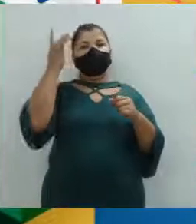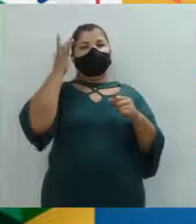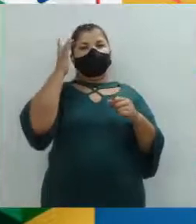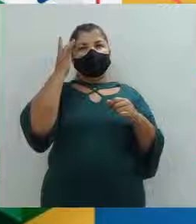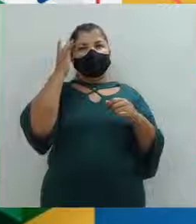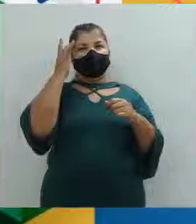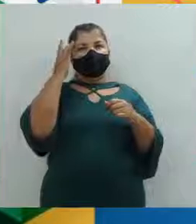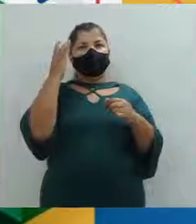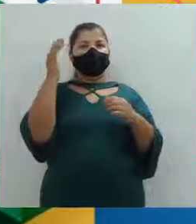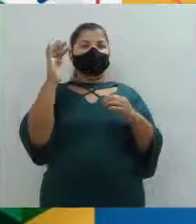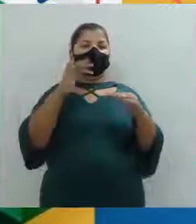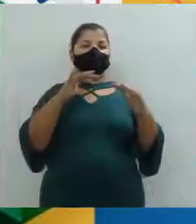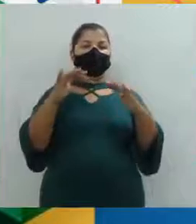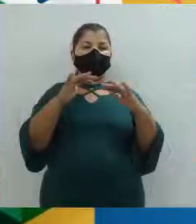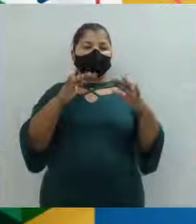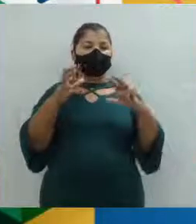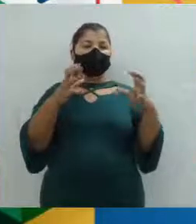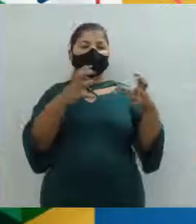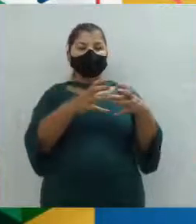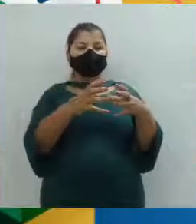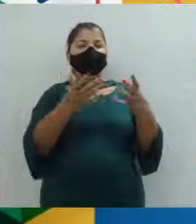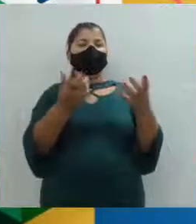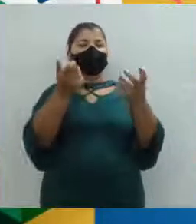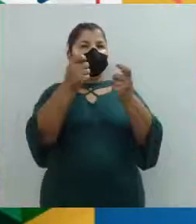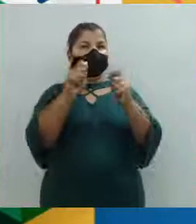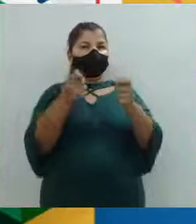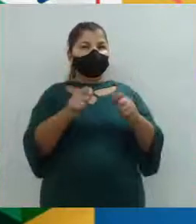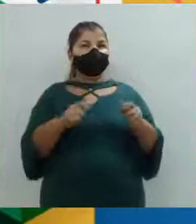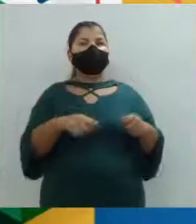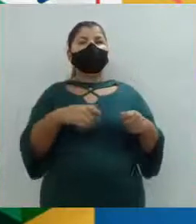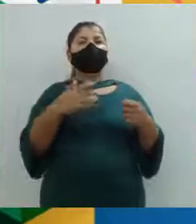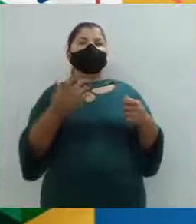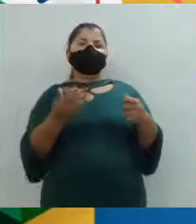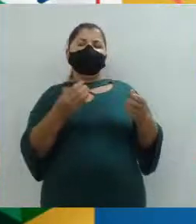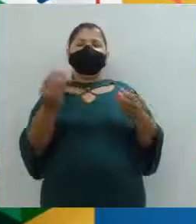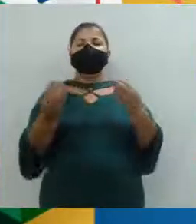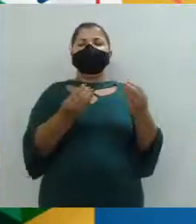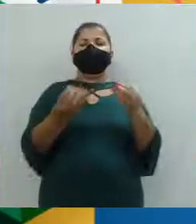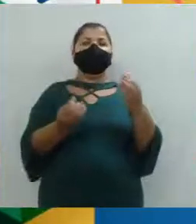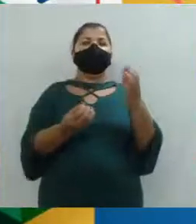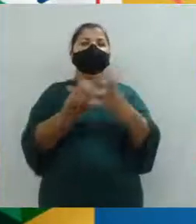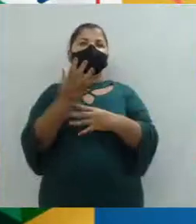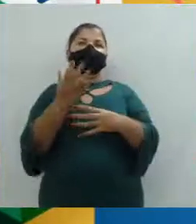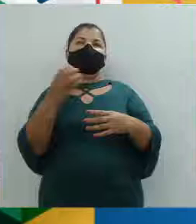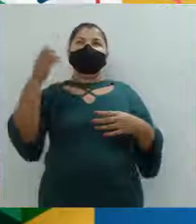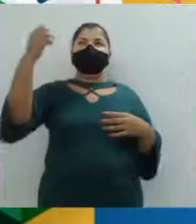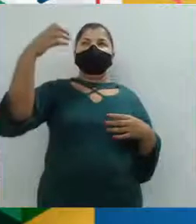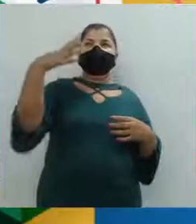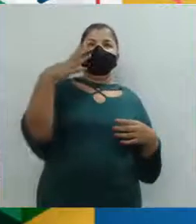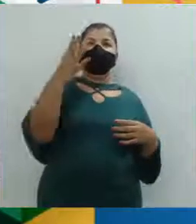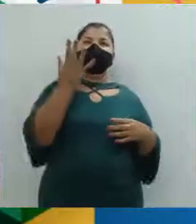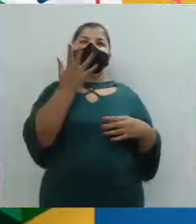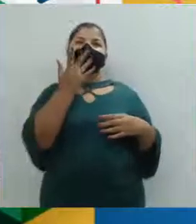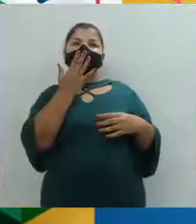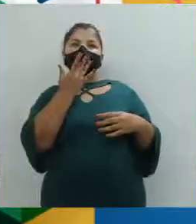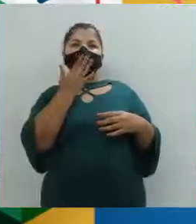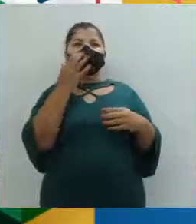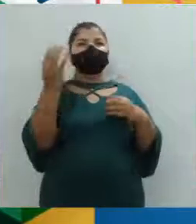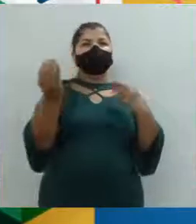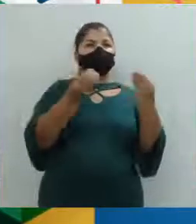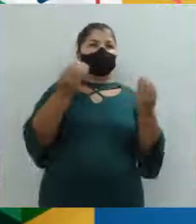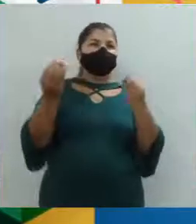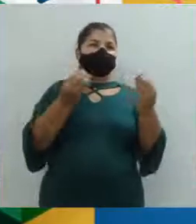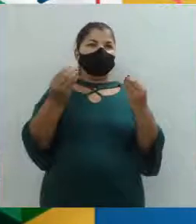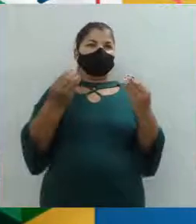consigam entender melhor o que é que acontece com a luz e as cores, né, que eles estão pintando em suas telas. Então